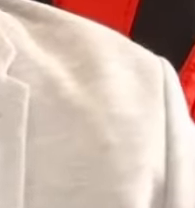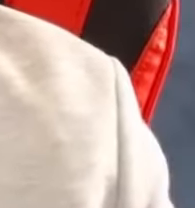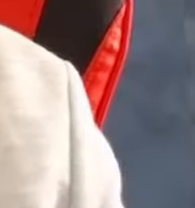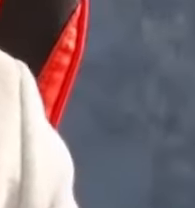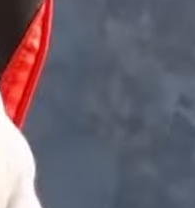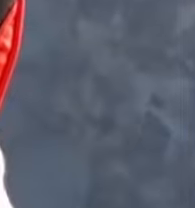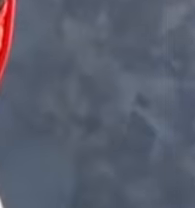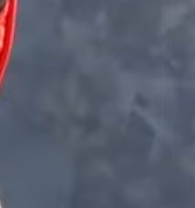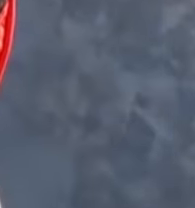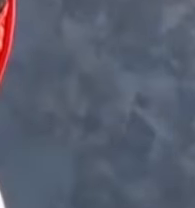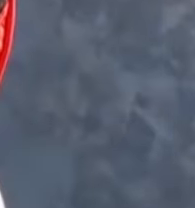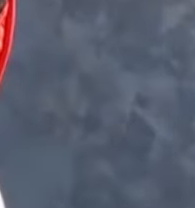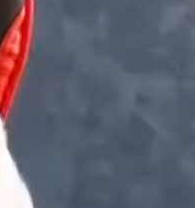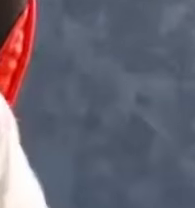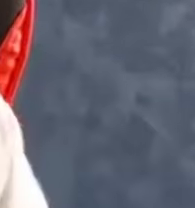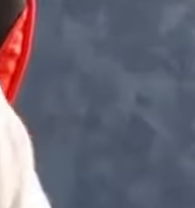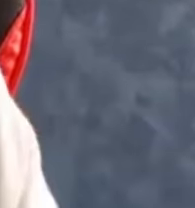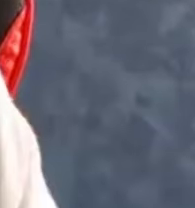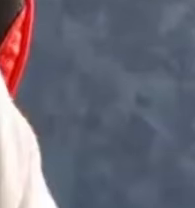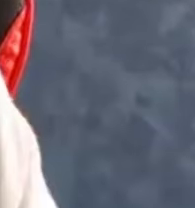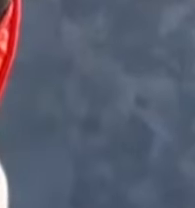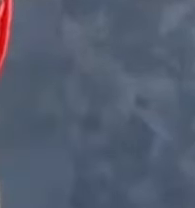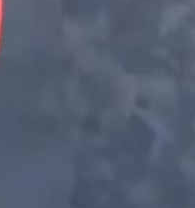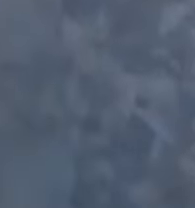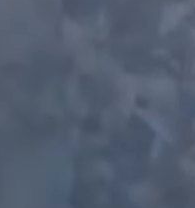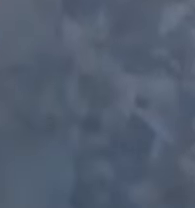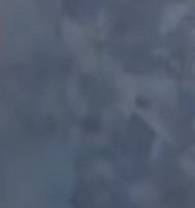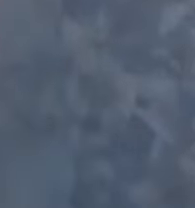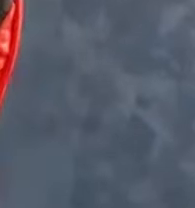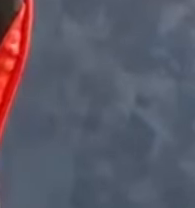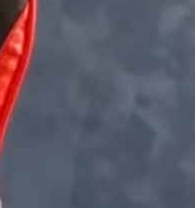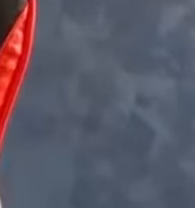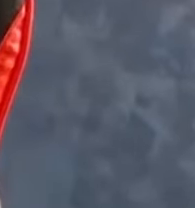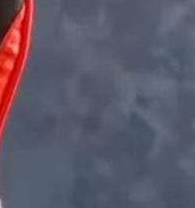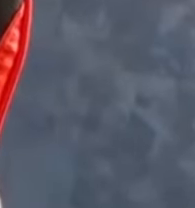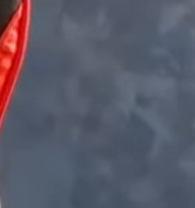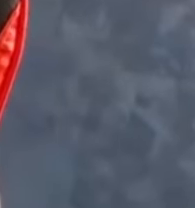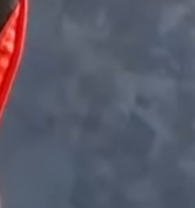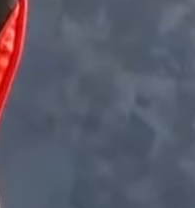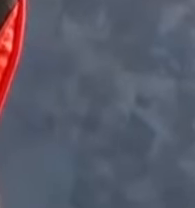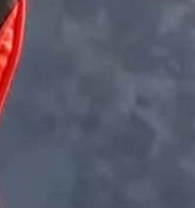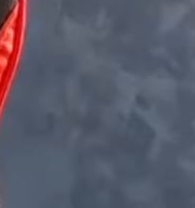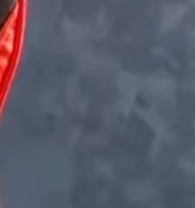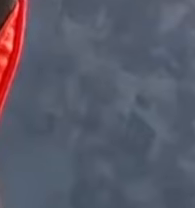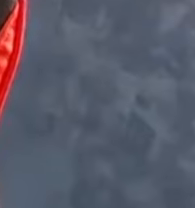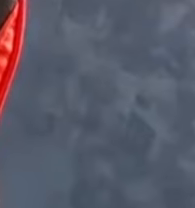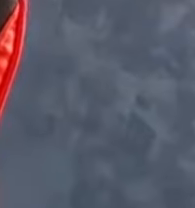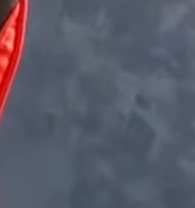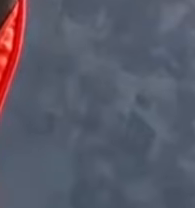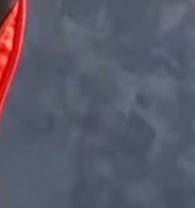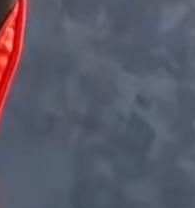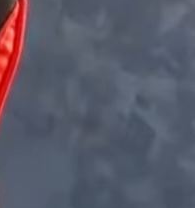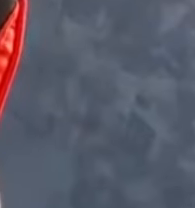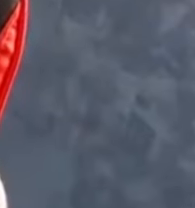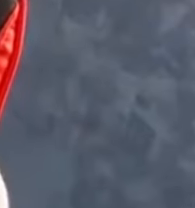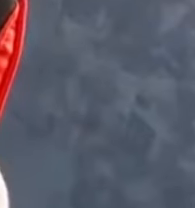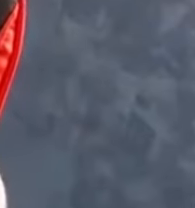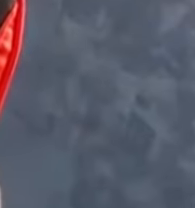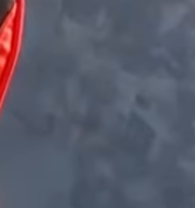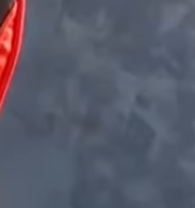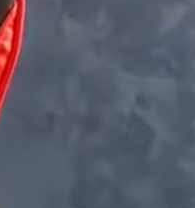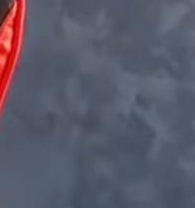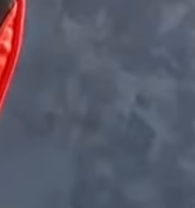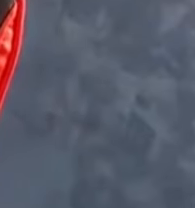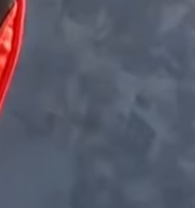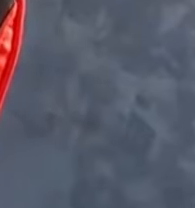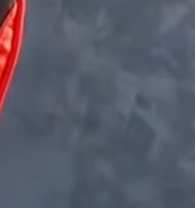antes mesmo da Júlia nascer a premissa maior que a gente parte é que a gente não está diante de um procedimento ilegal ele pode